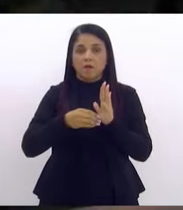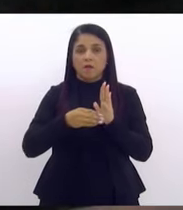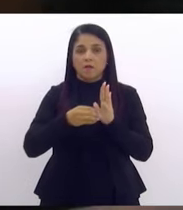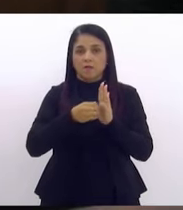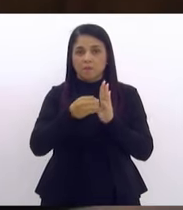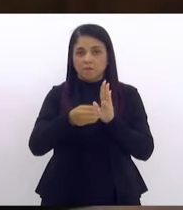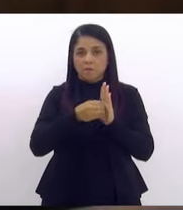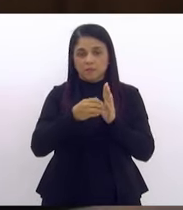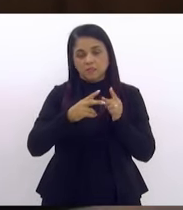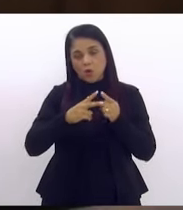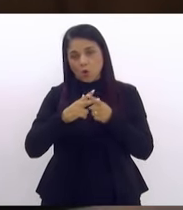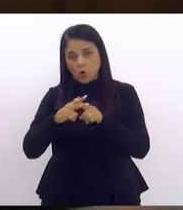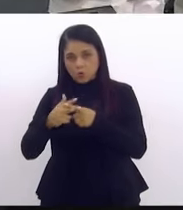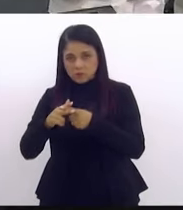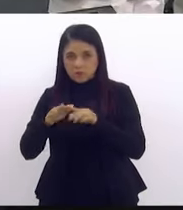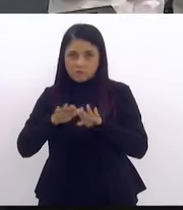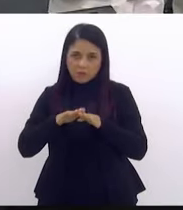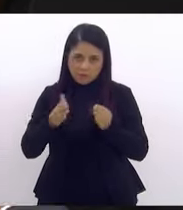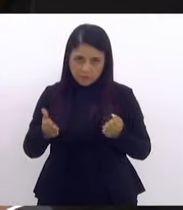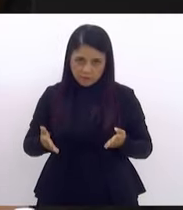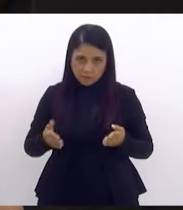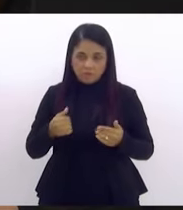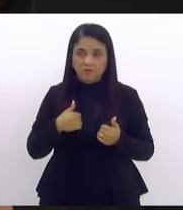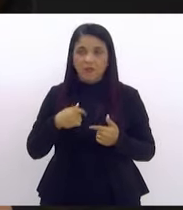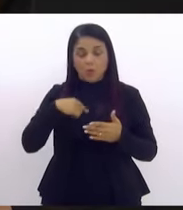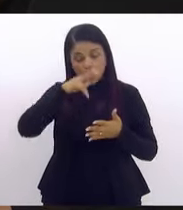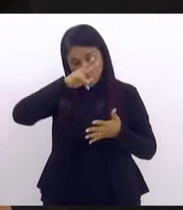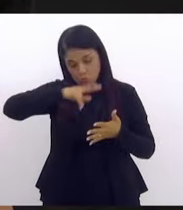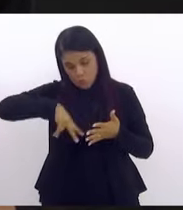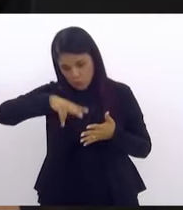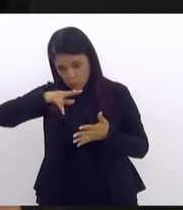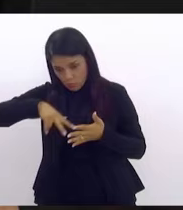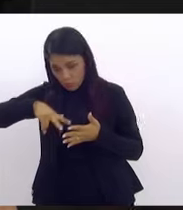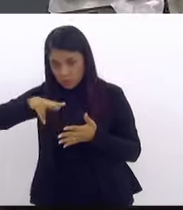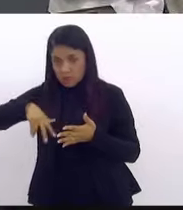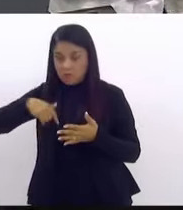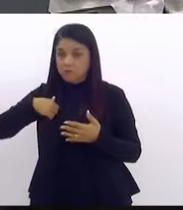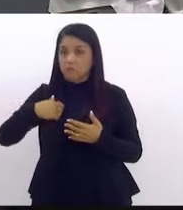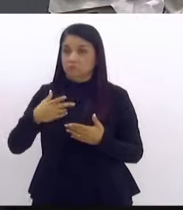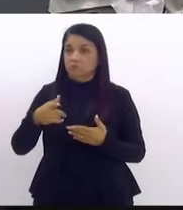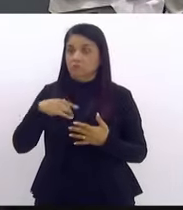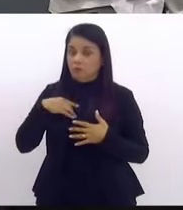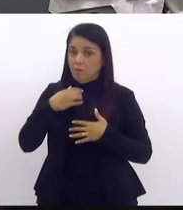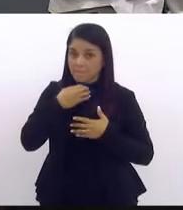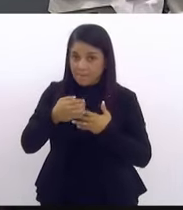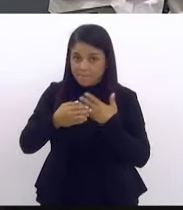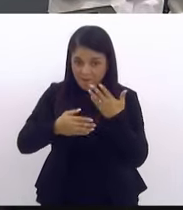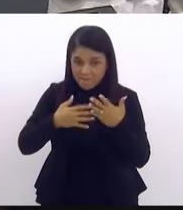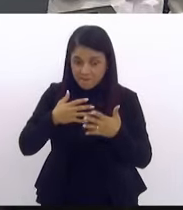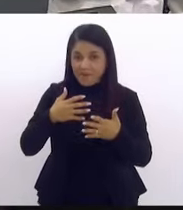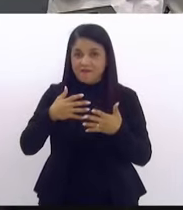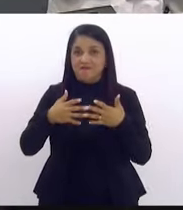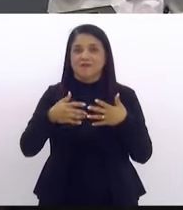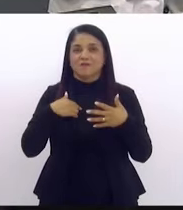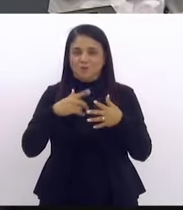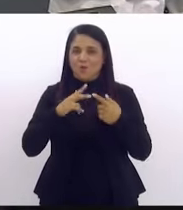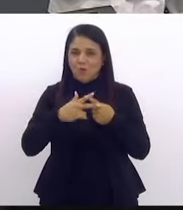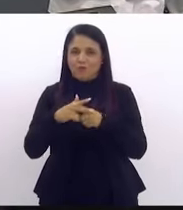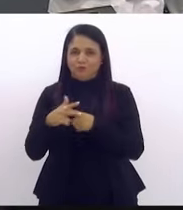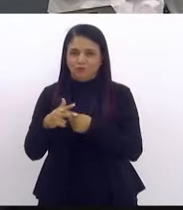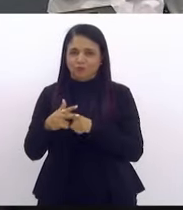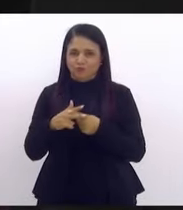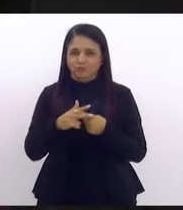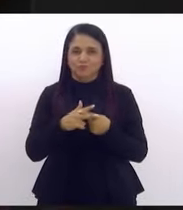será consertada pela mesa, por favor. Na hora da leitura aqui, da emenda eu também... O senhor chegou até a engasgar. Já corrigi para